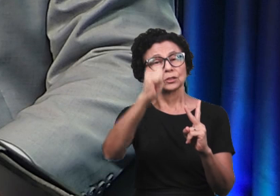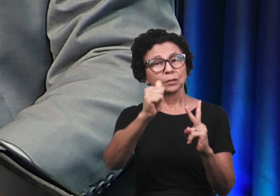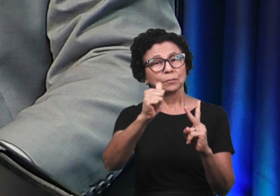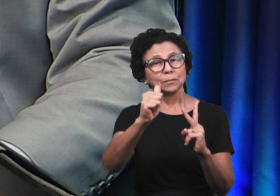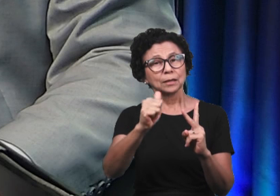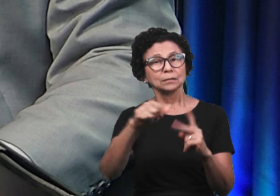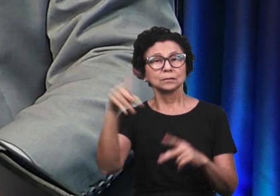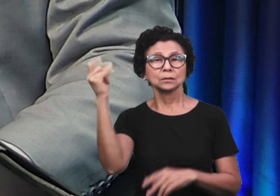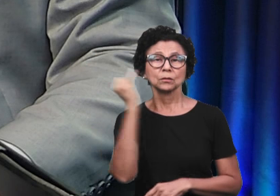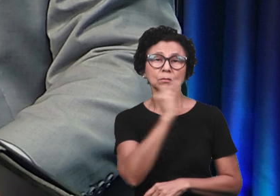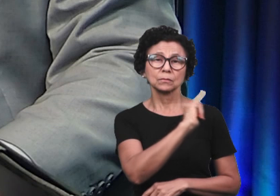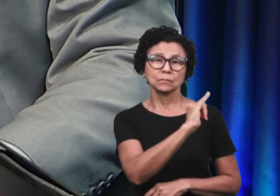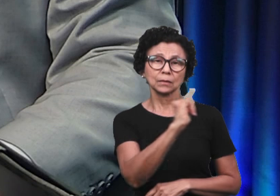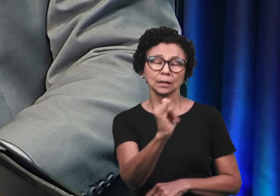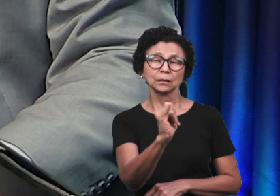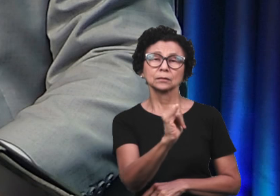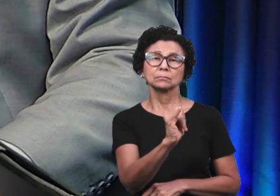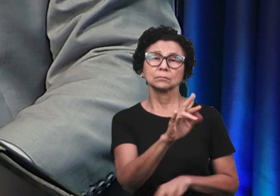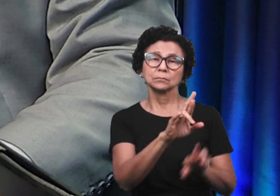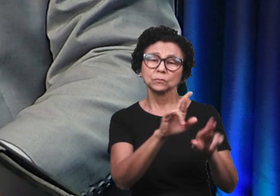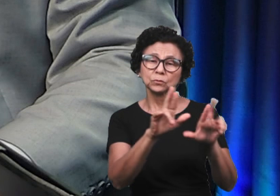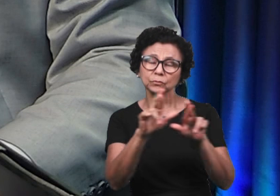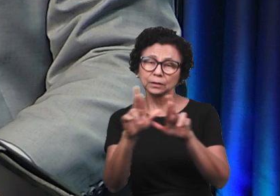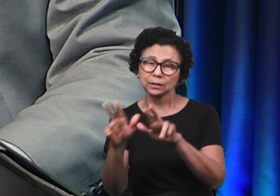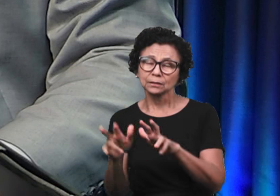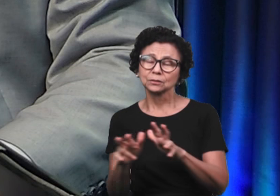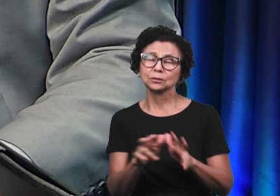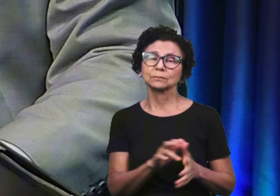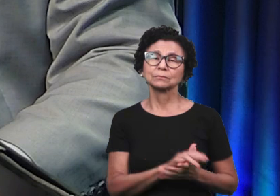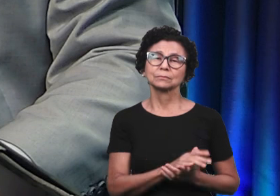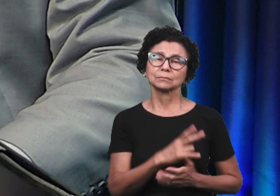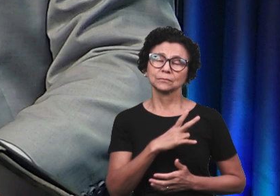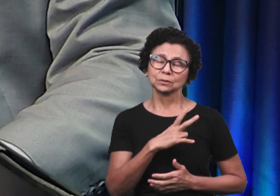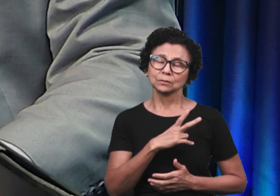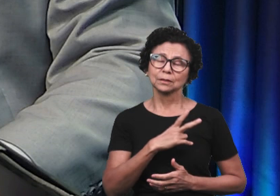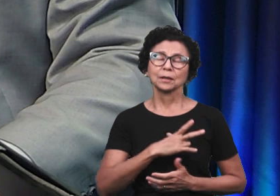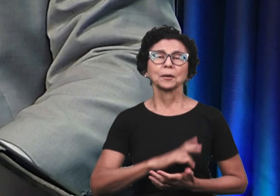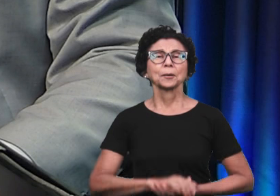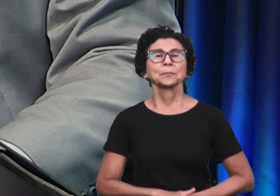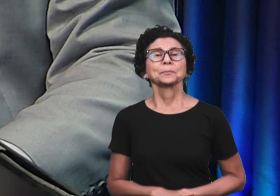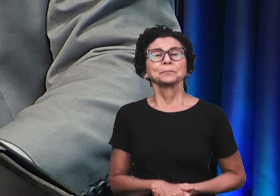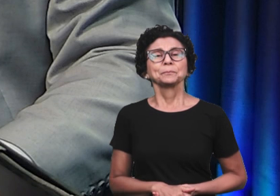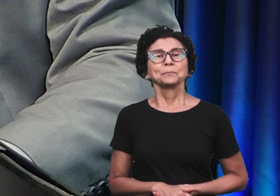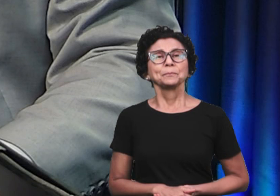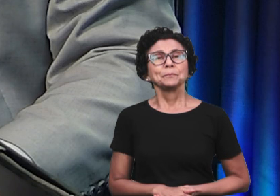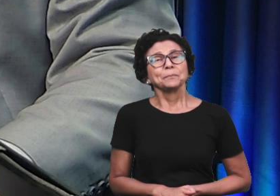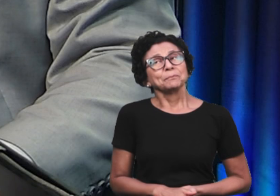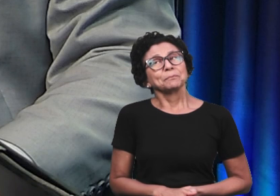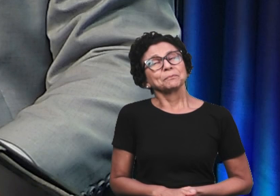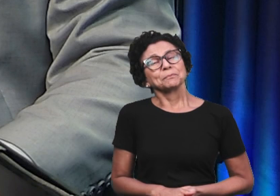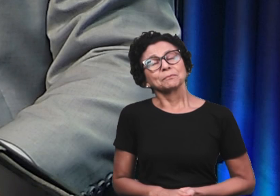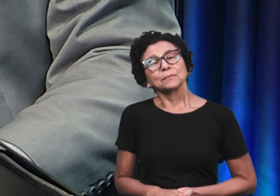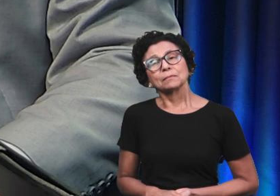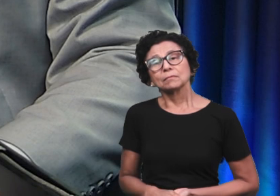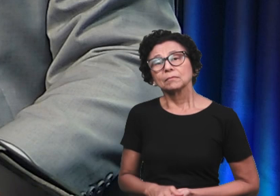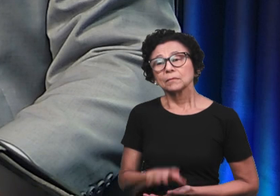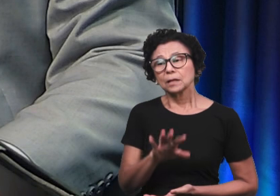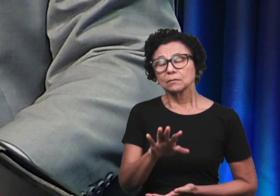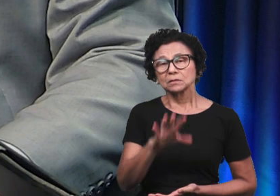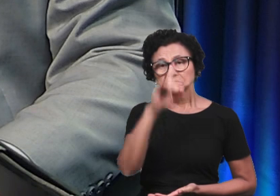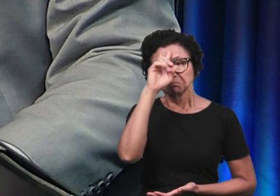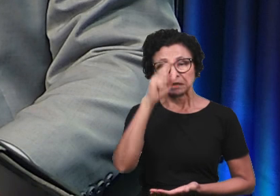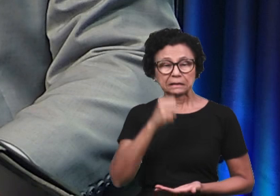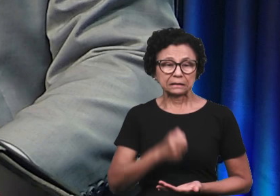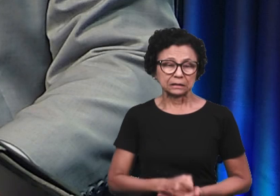maneira diferente. E depois que somos chamados, podemos escolher servir ao Senhor